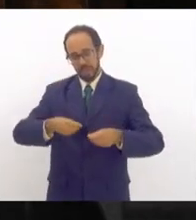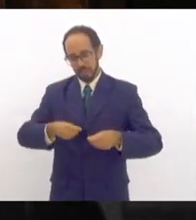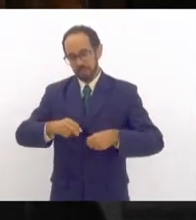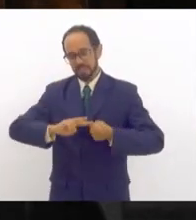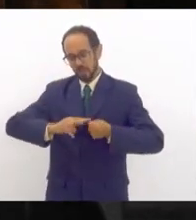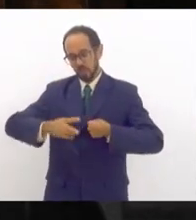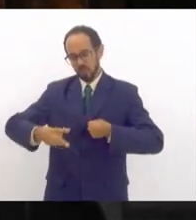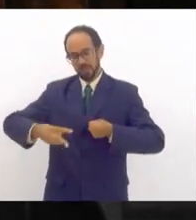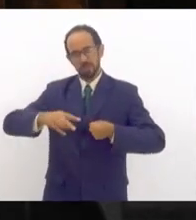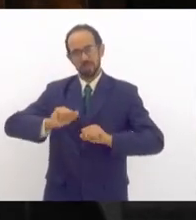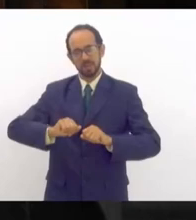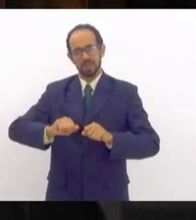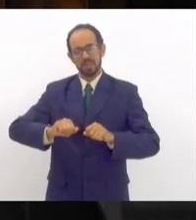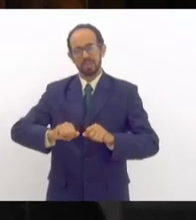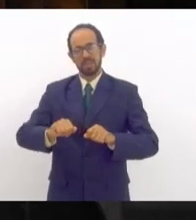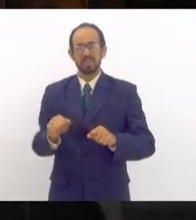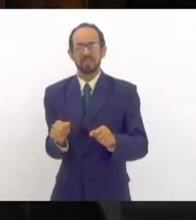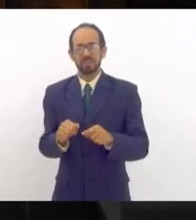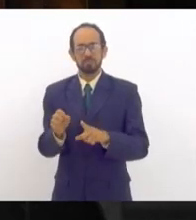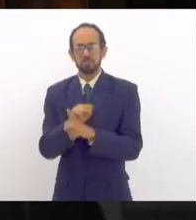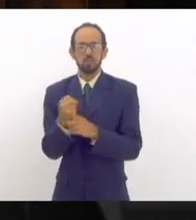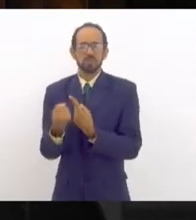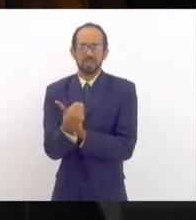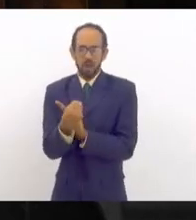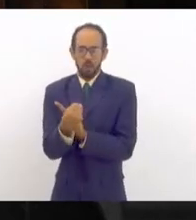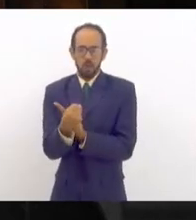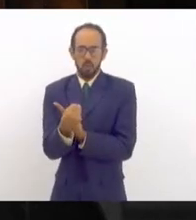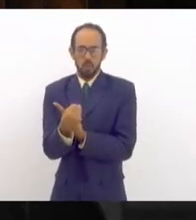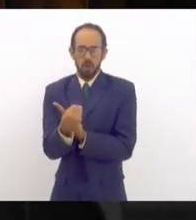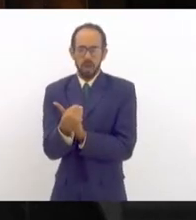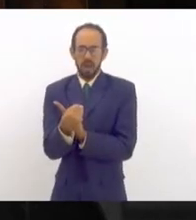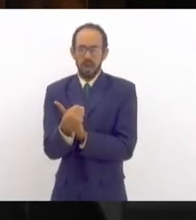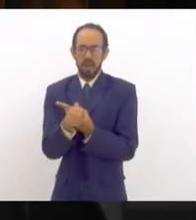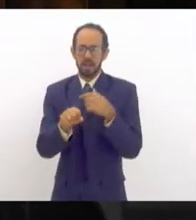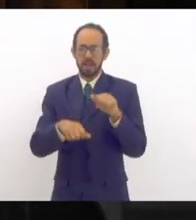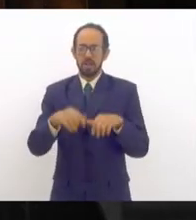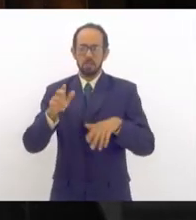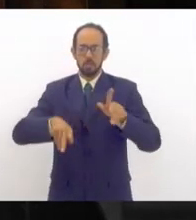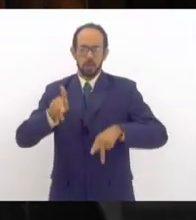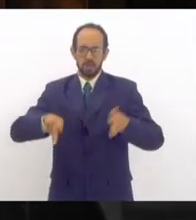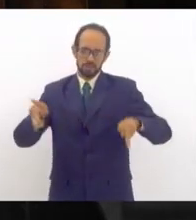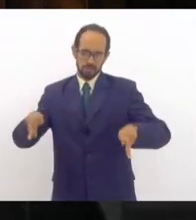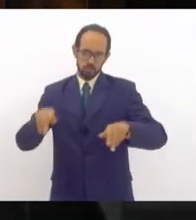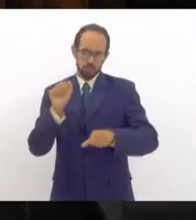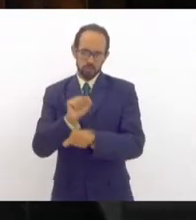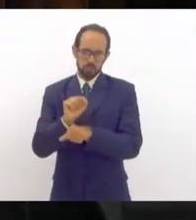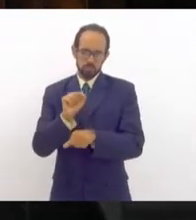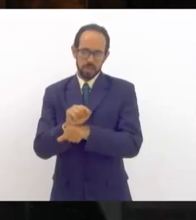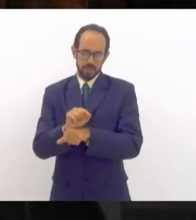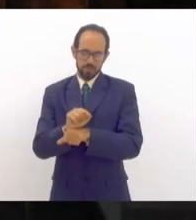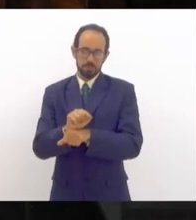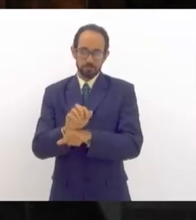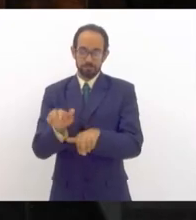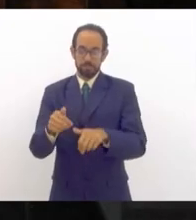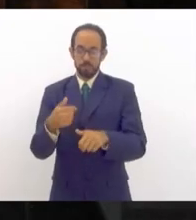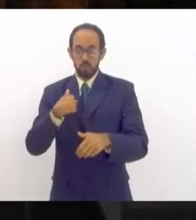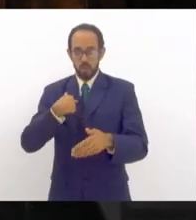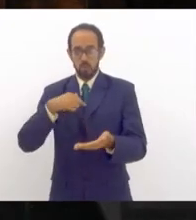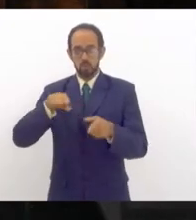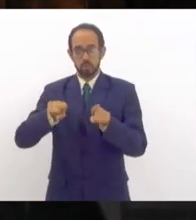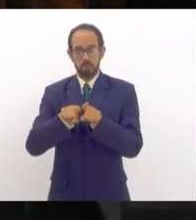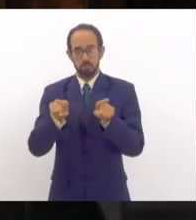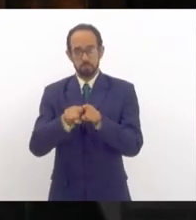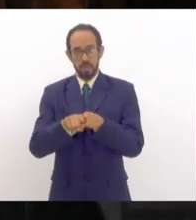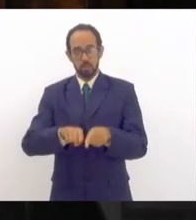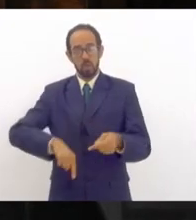que usam esse dinheiro sem dar o retorno que a gente espera que a população espera então eu tô aqui também para cobrar a